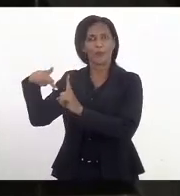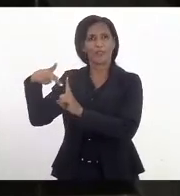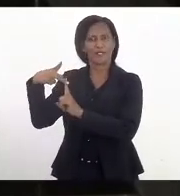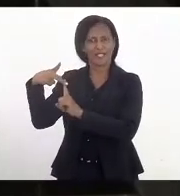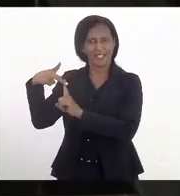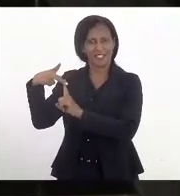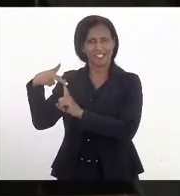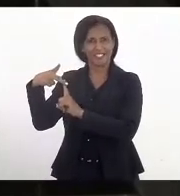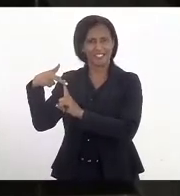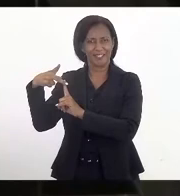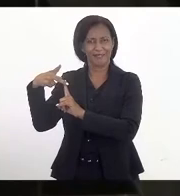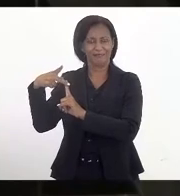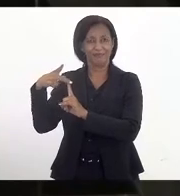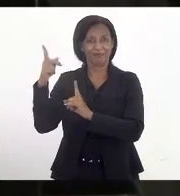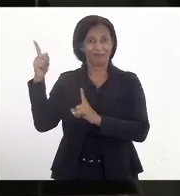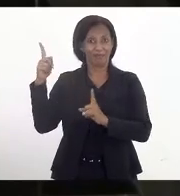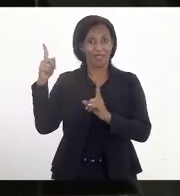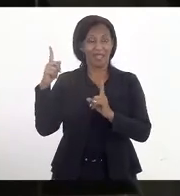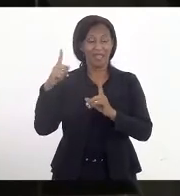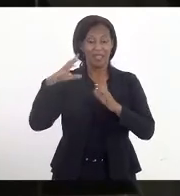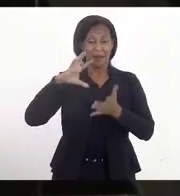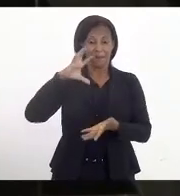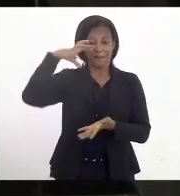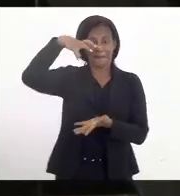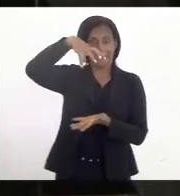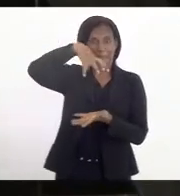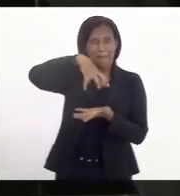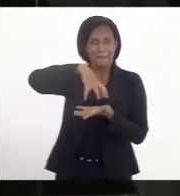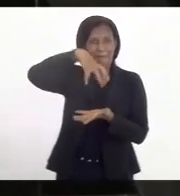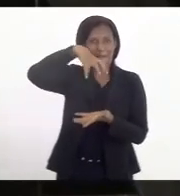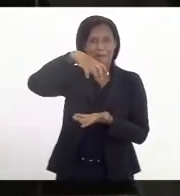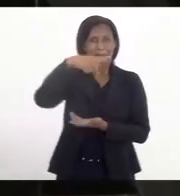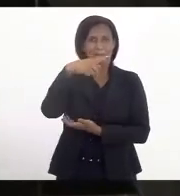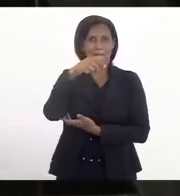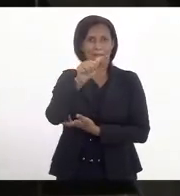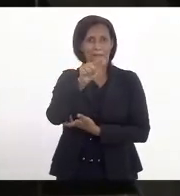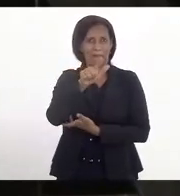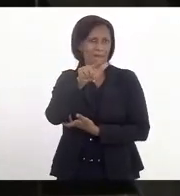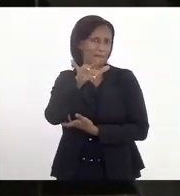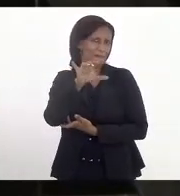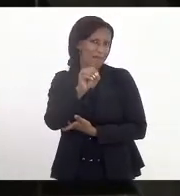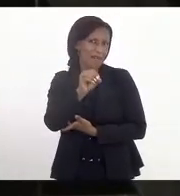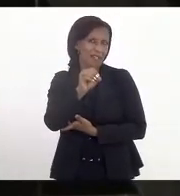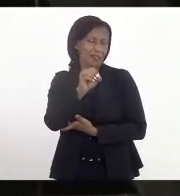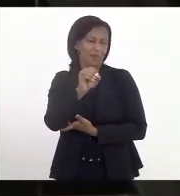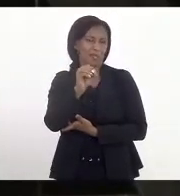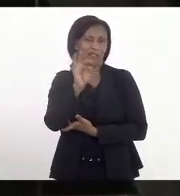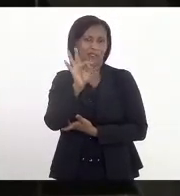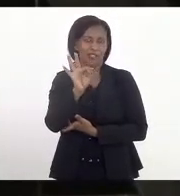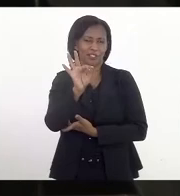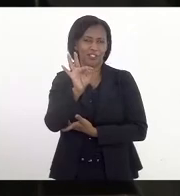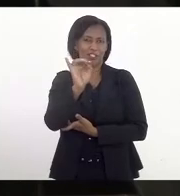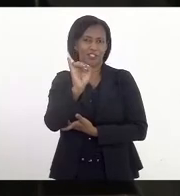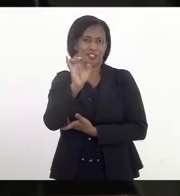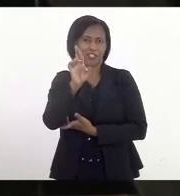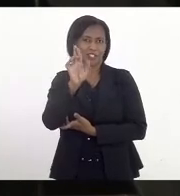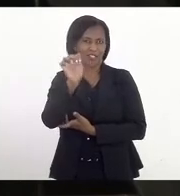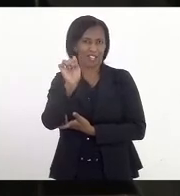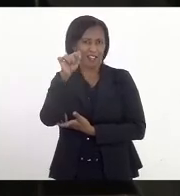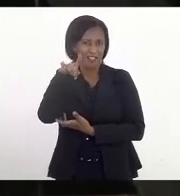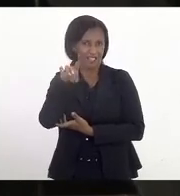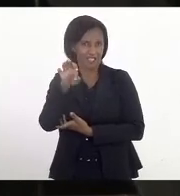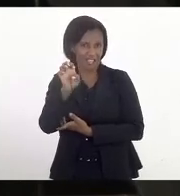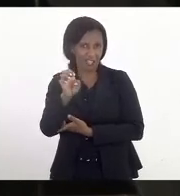e o palácio Tiradentes o que eu confesso a vossa excelência eu gosto mais de lado que era daqui o